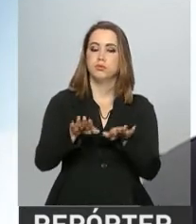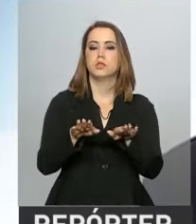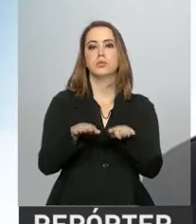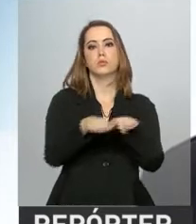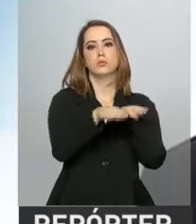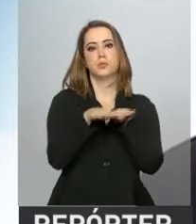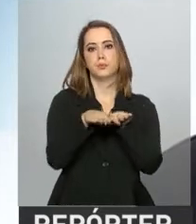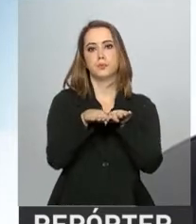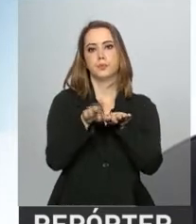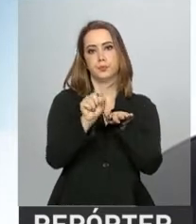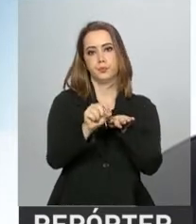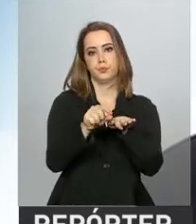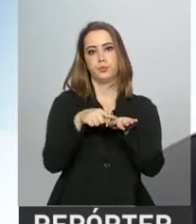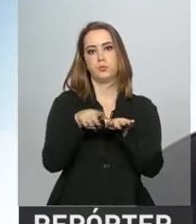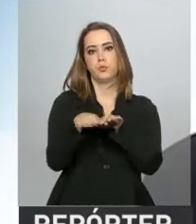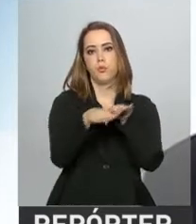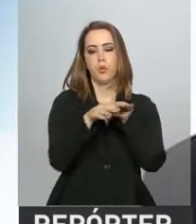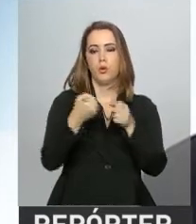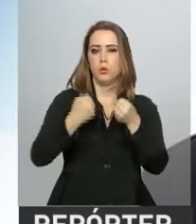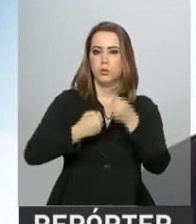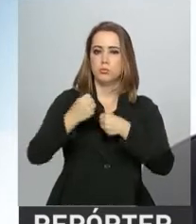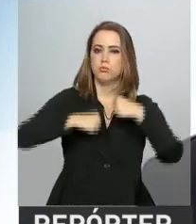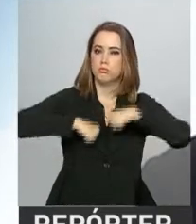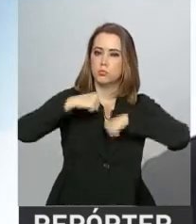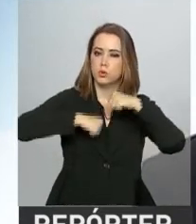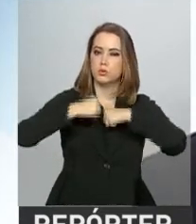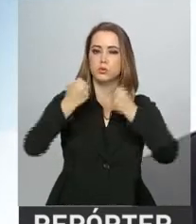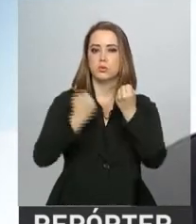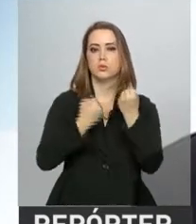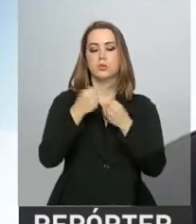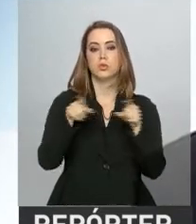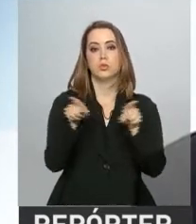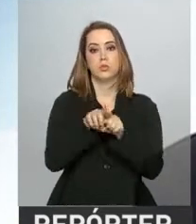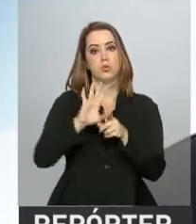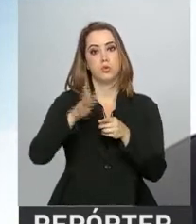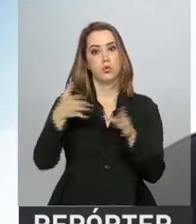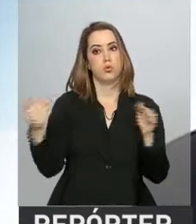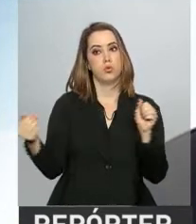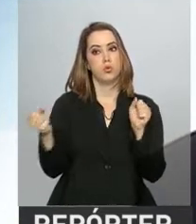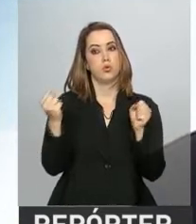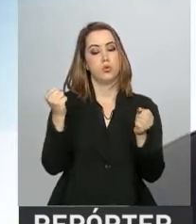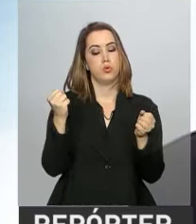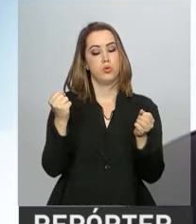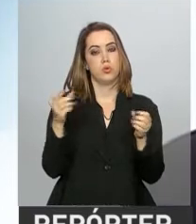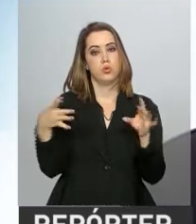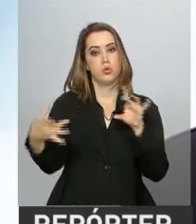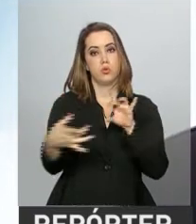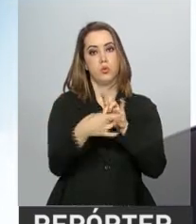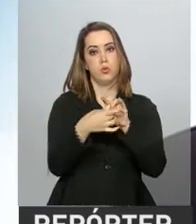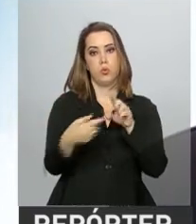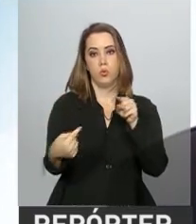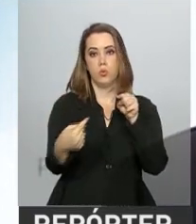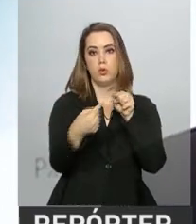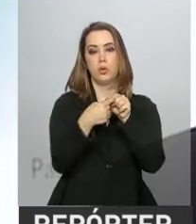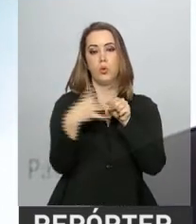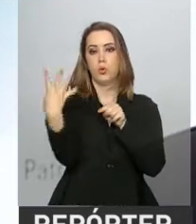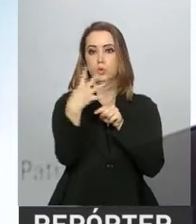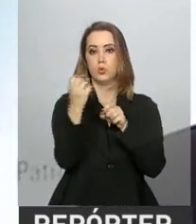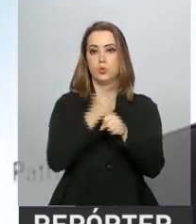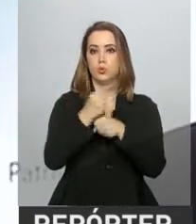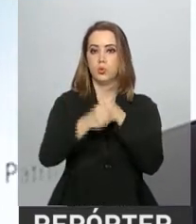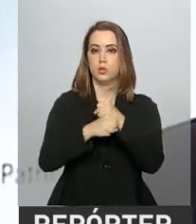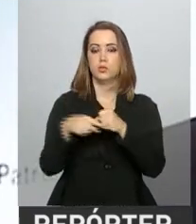recentemente uma renovação do acordo automotivo brasil-argentina para quatro anos o que vai dar previsibilidade para